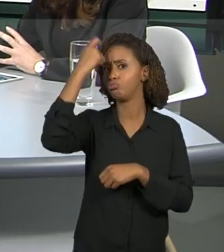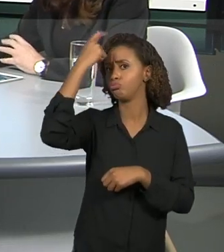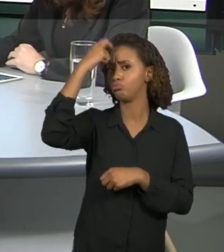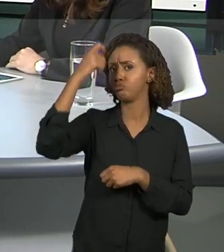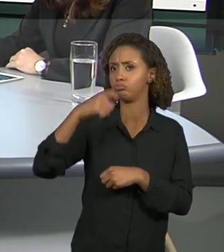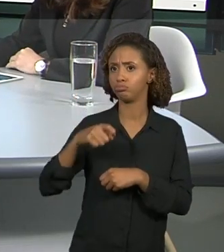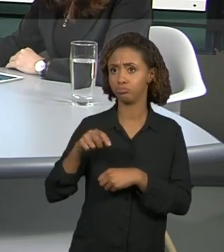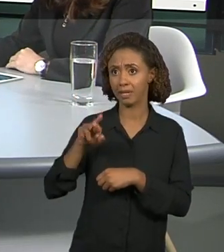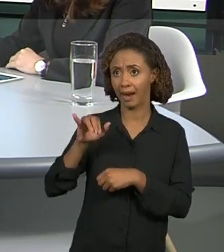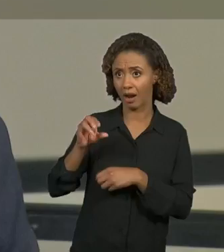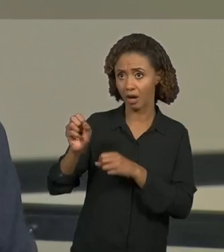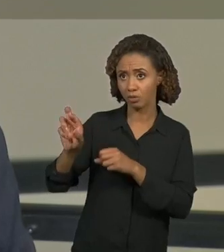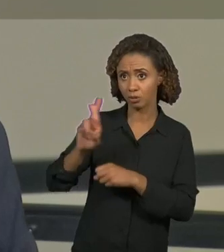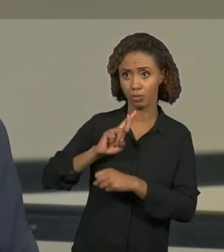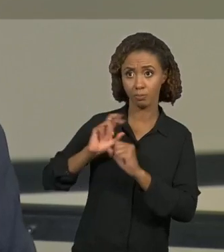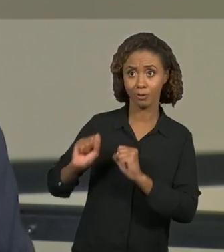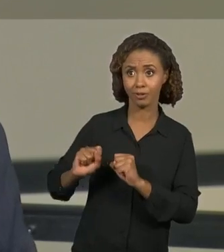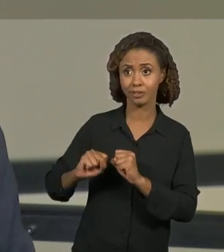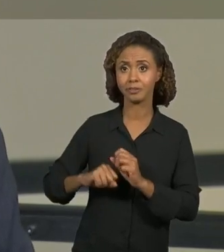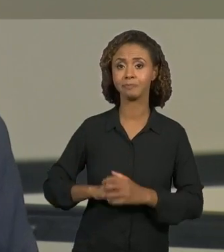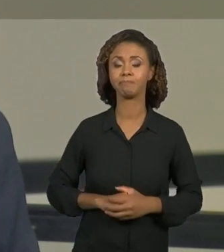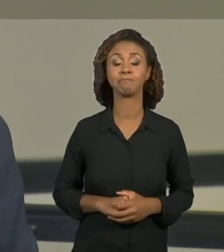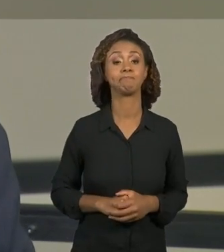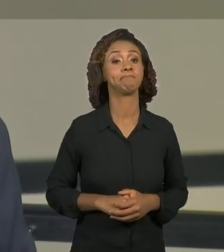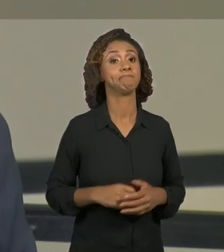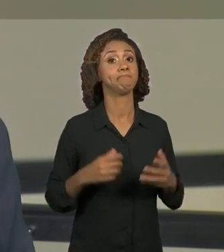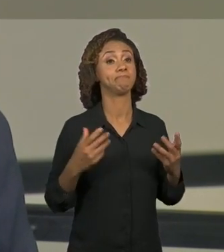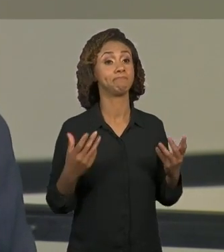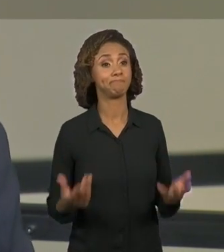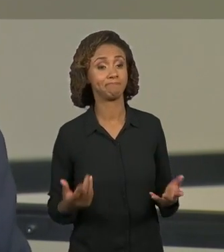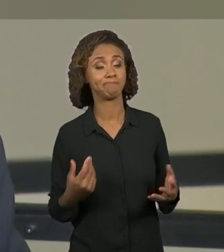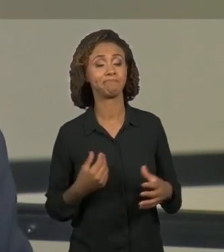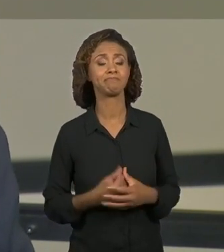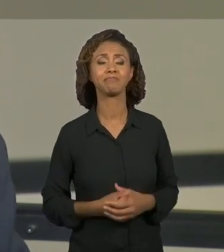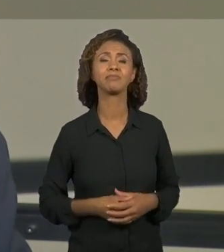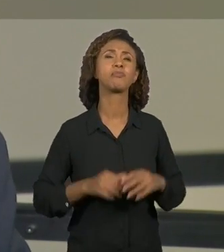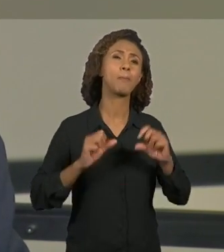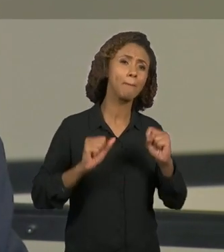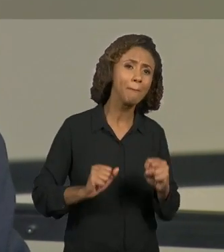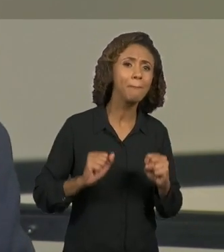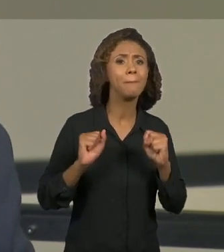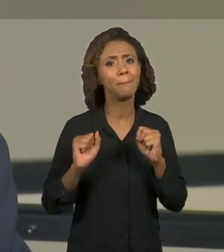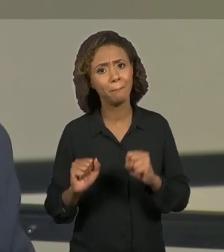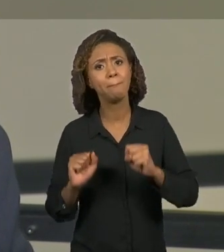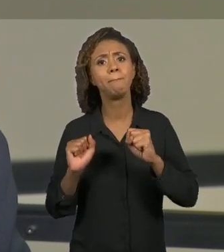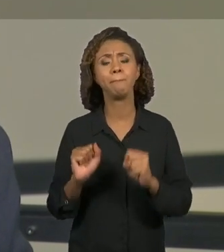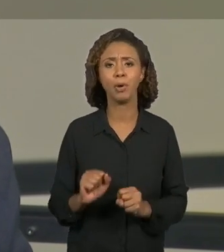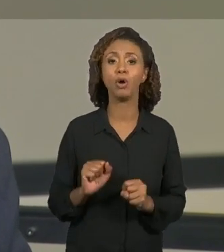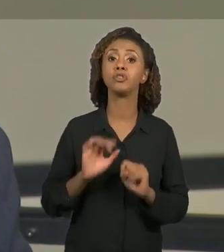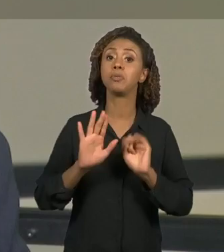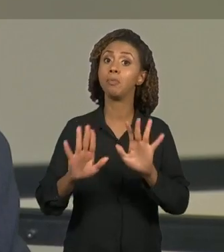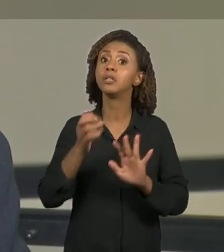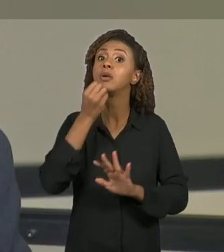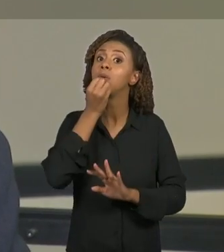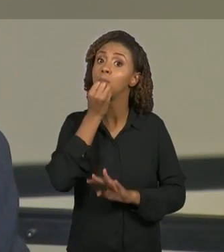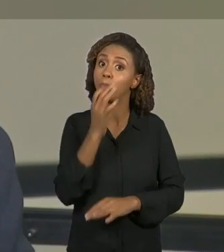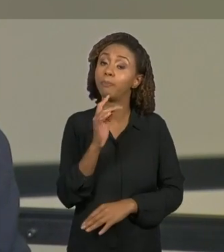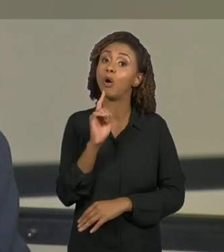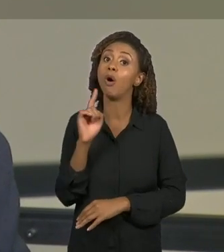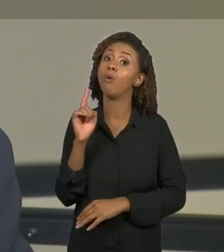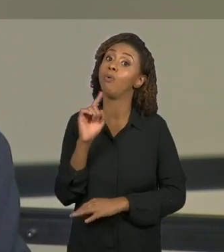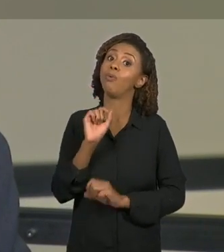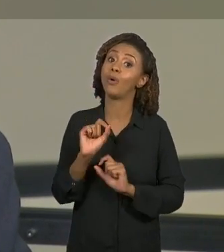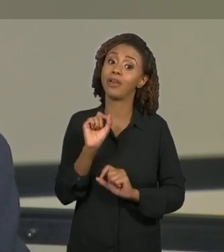sobre isso ricardo olha não pode haver mas seria interessante e essas idéias é